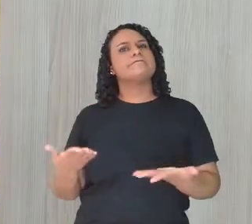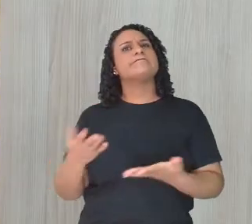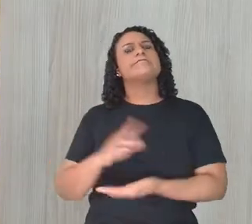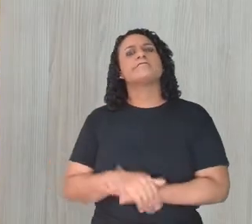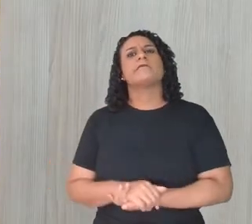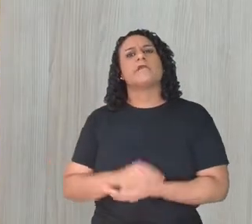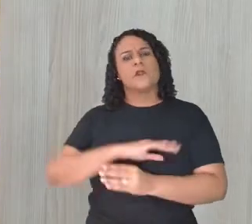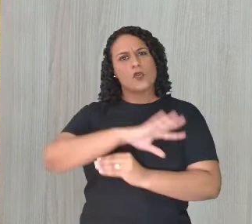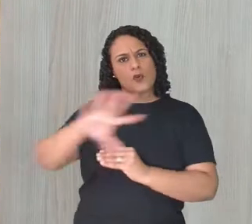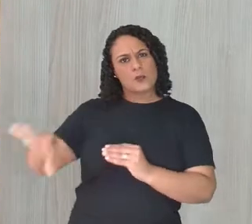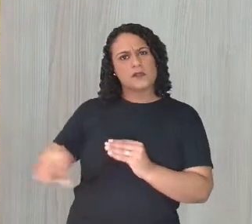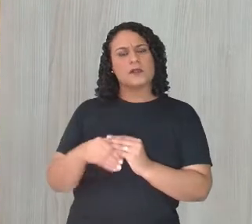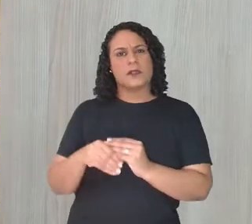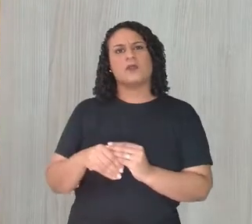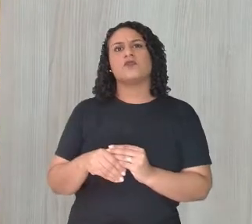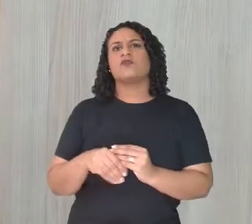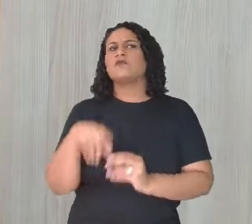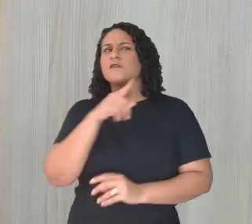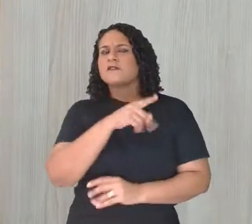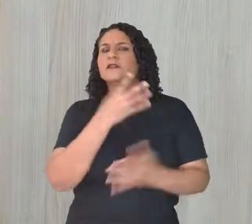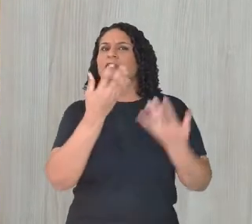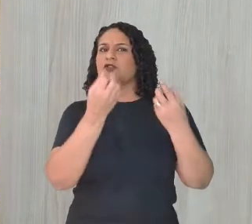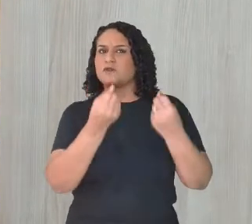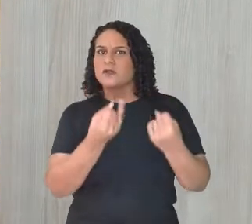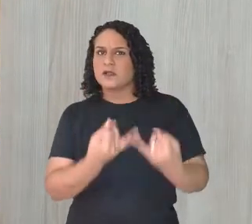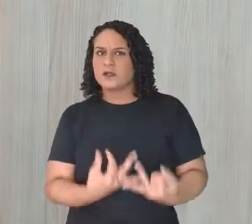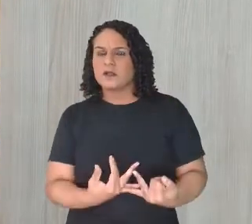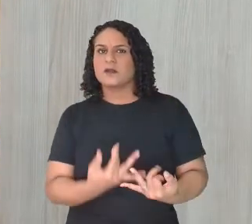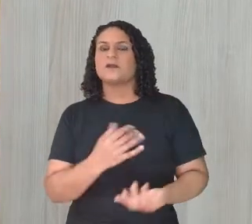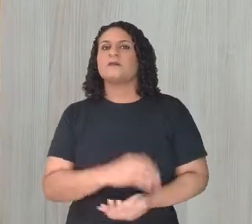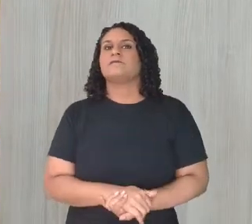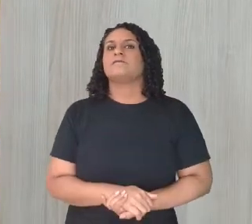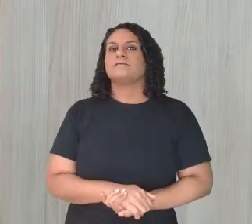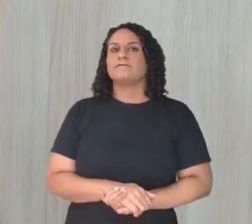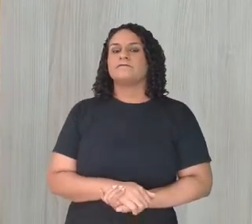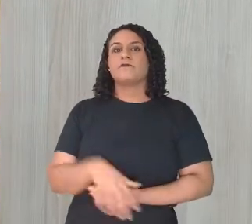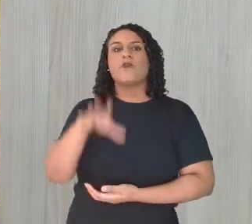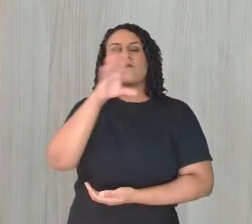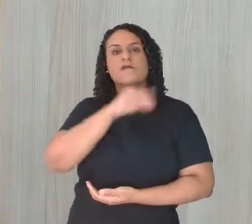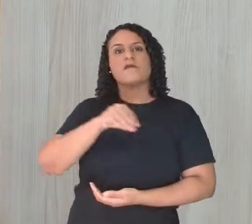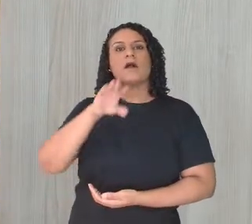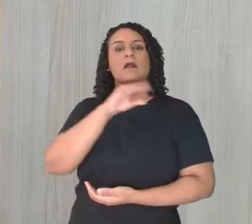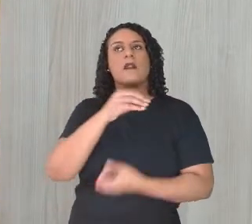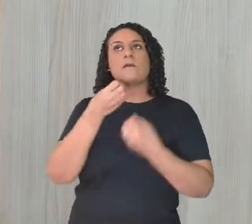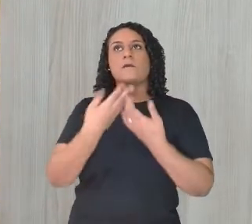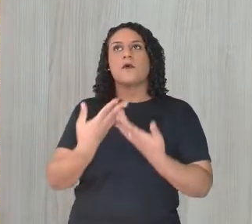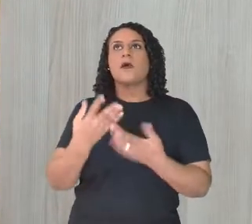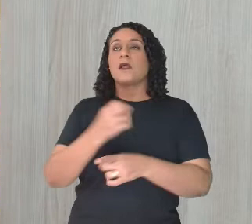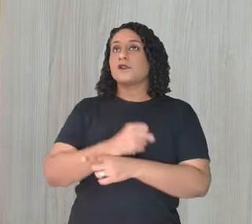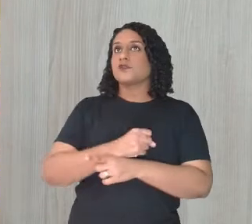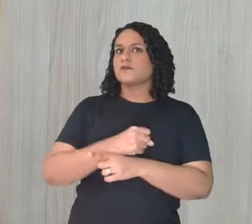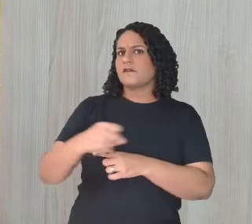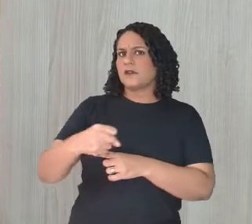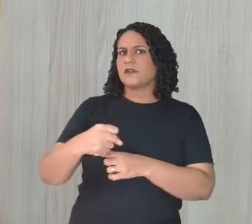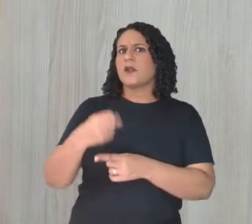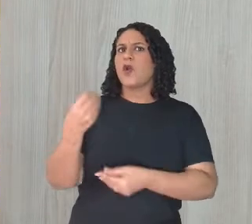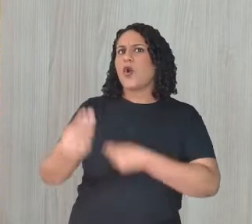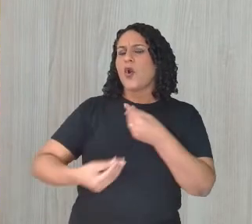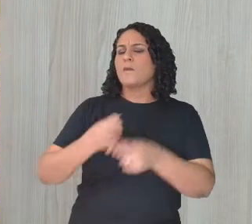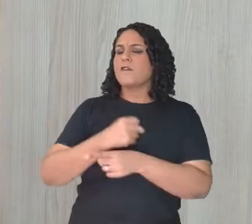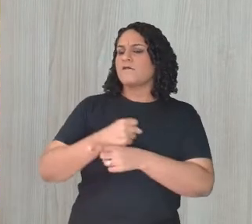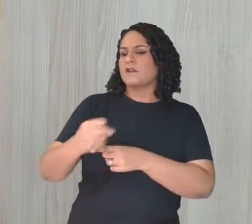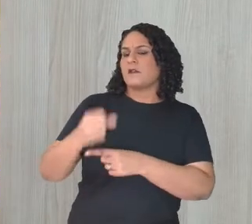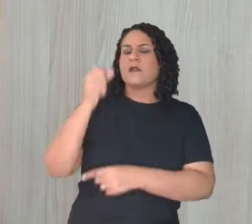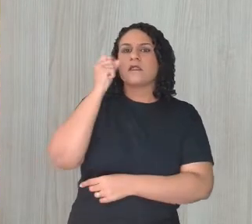continuando o que você está falando, o falar bem é muito sobre defender-se, defender as suas